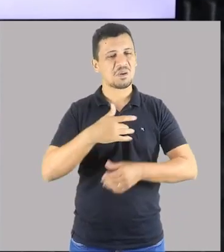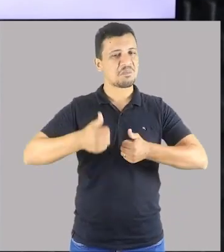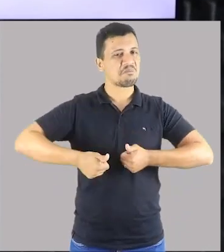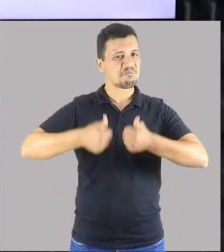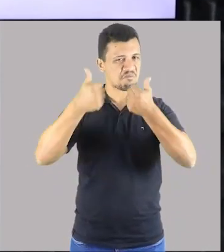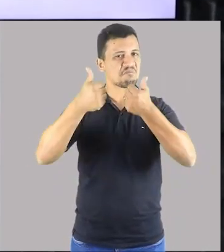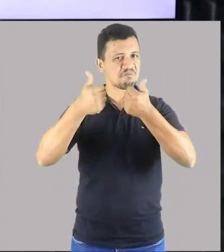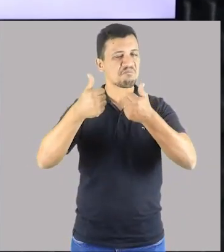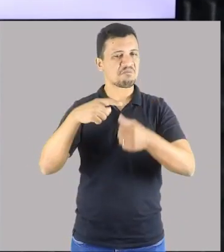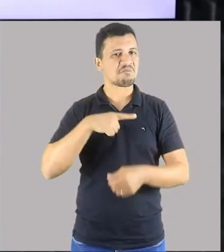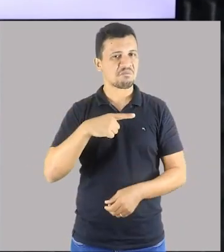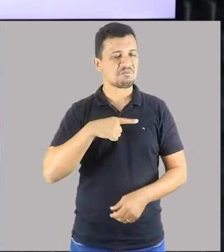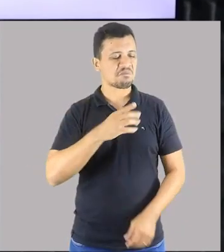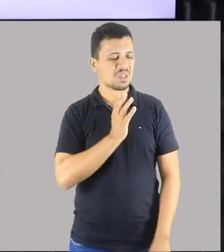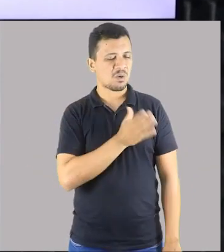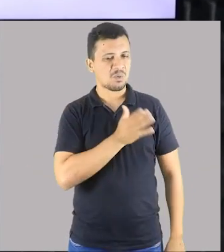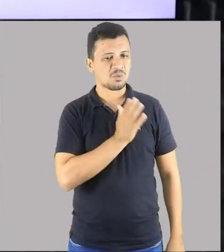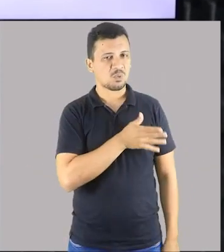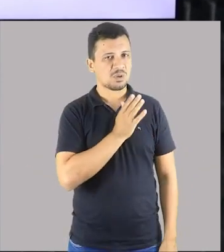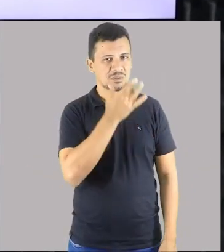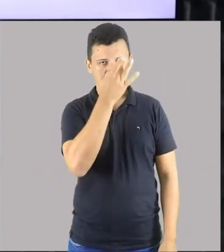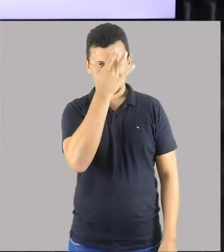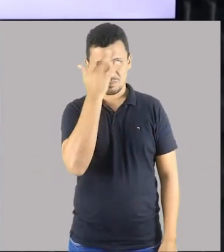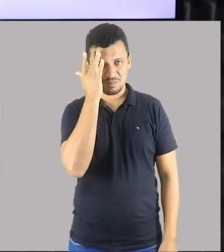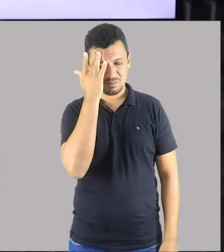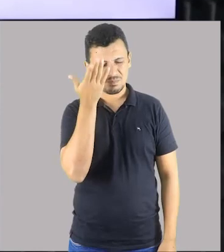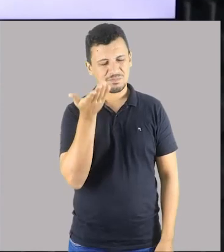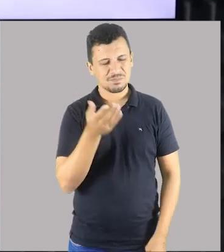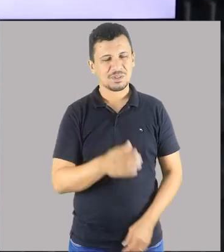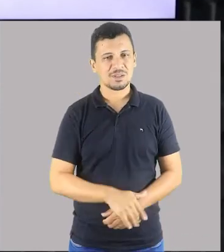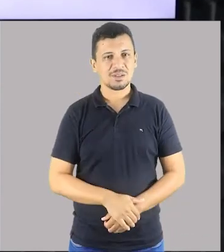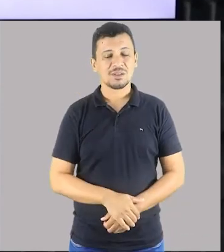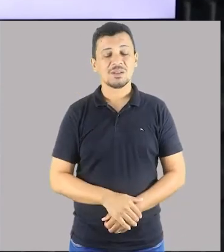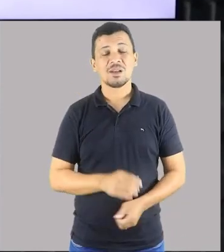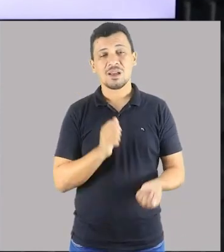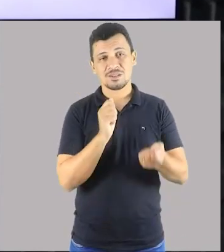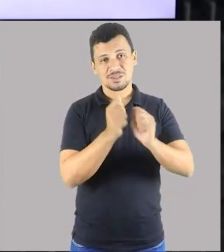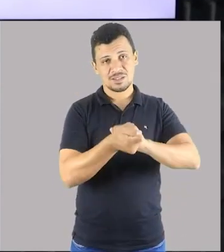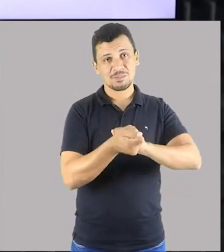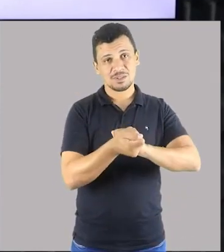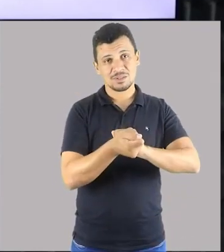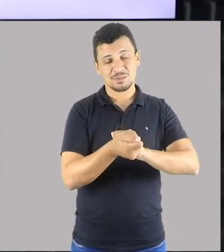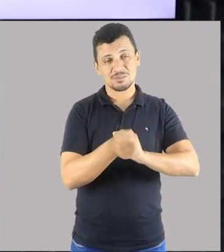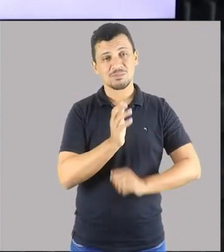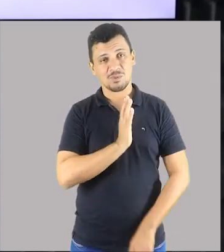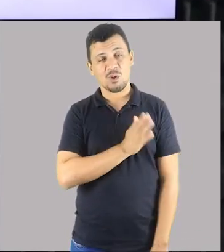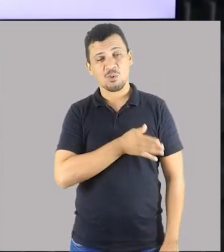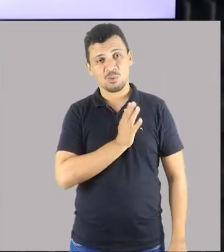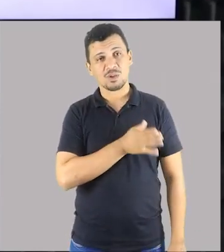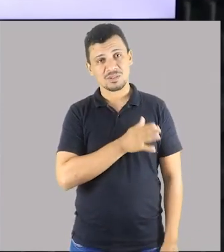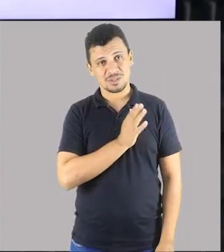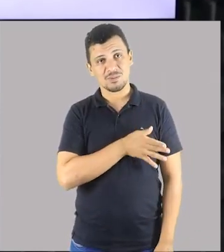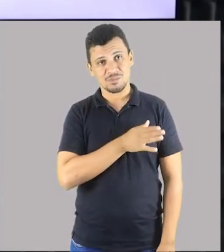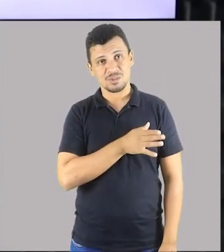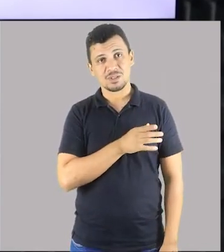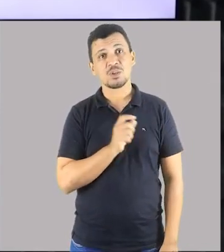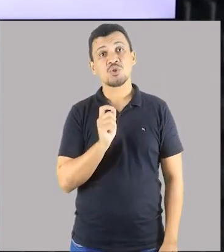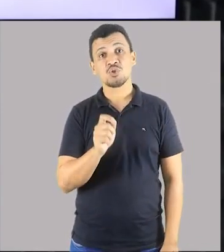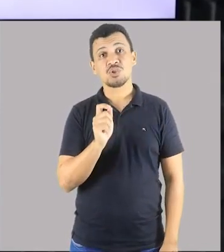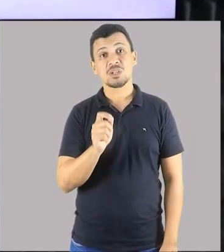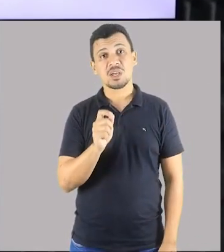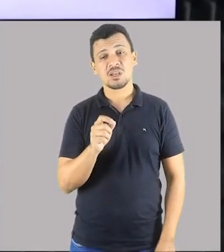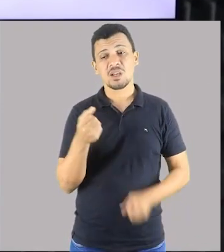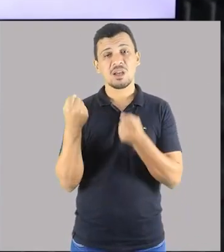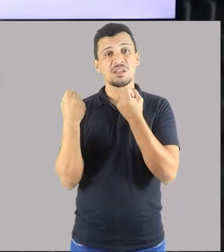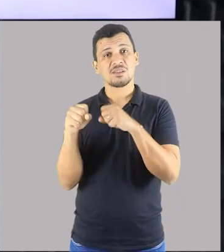para o coração desse indivíduo. Então essas são as adaptações cardíacas advindas